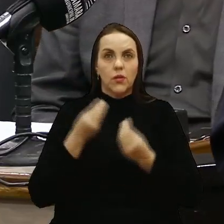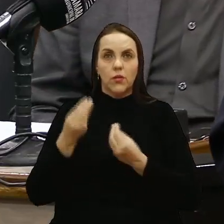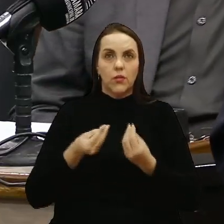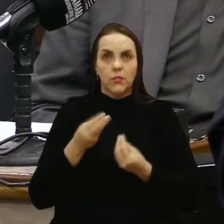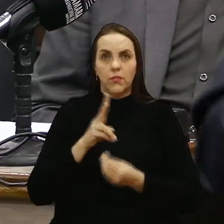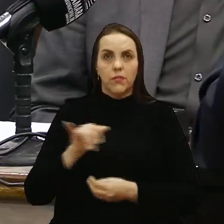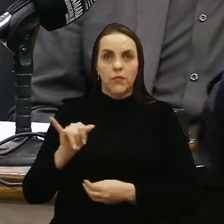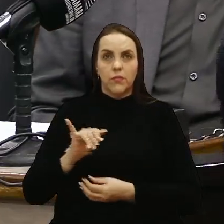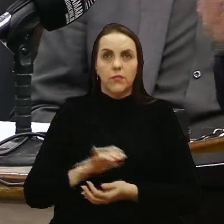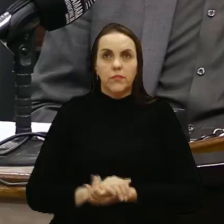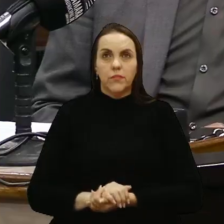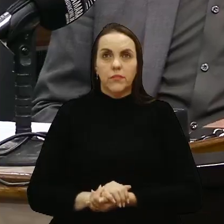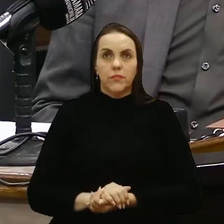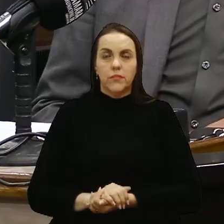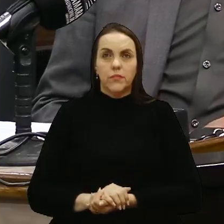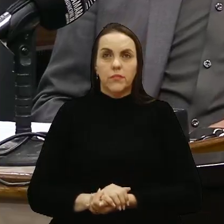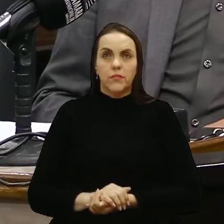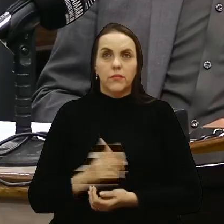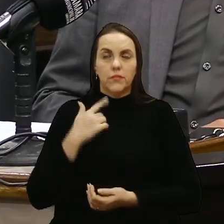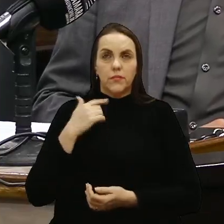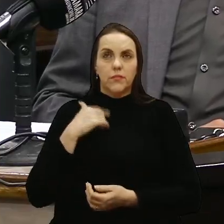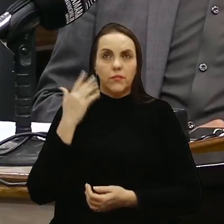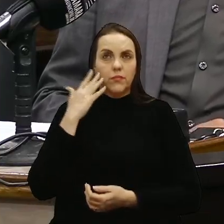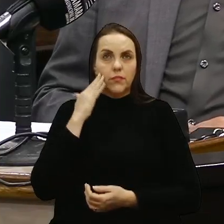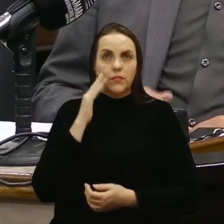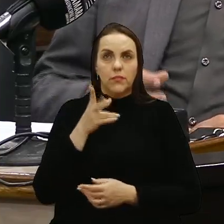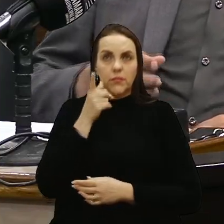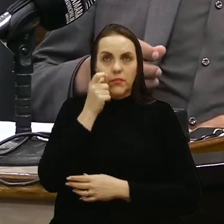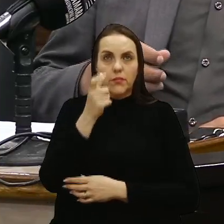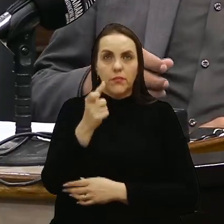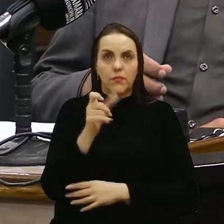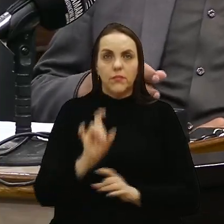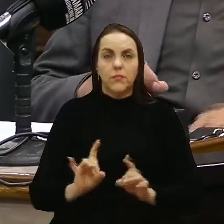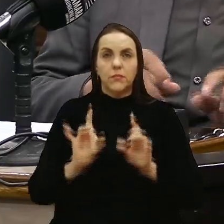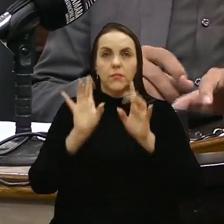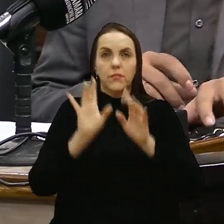processo e ouvir as partes, né, interessadas, em especial. Obrigado, senhor presidente. Obrigado.